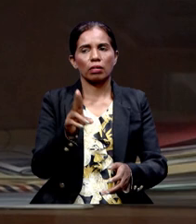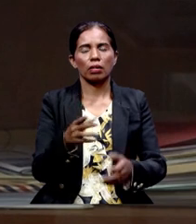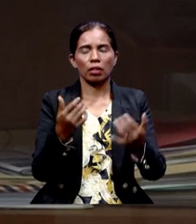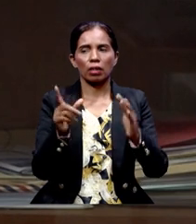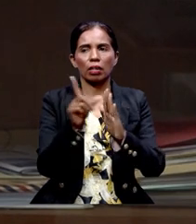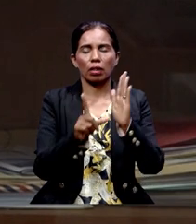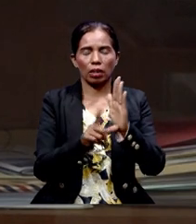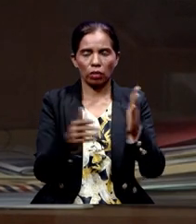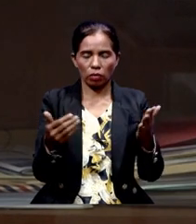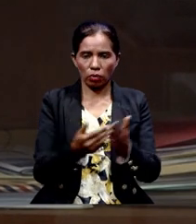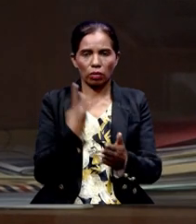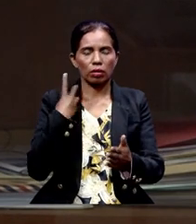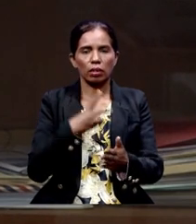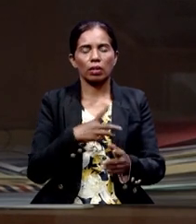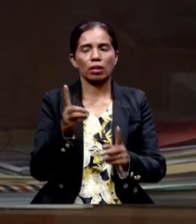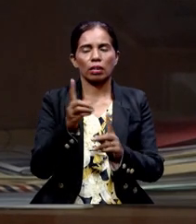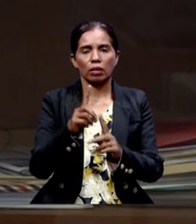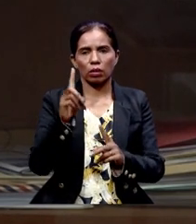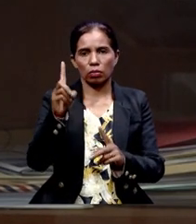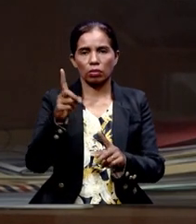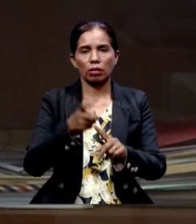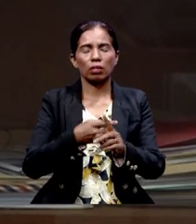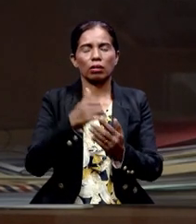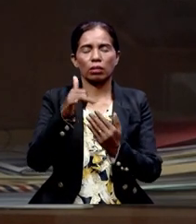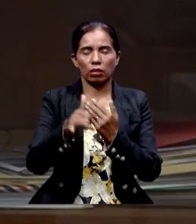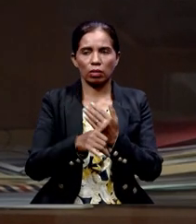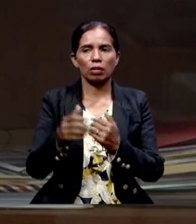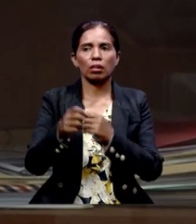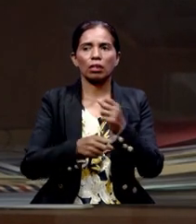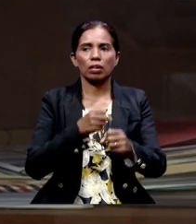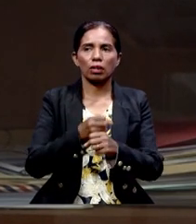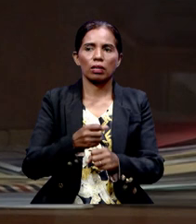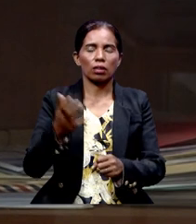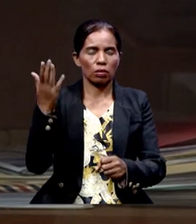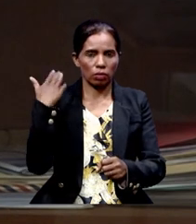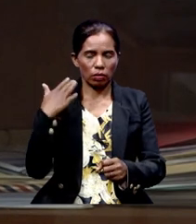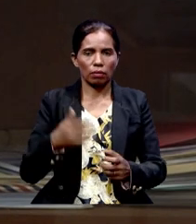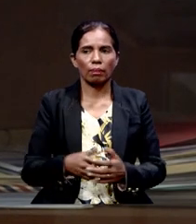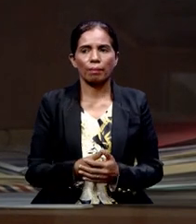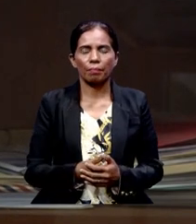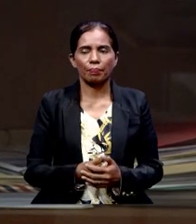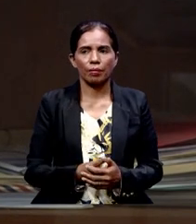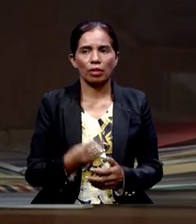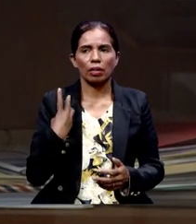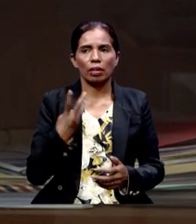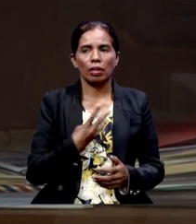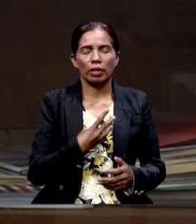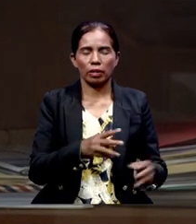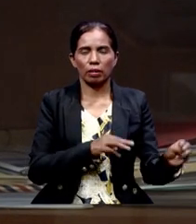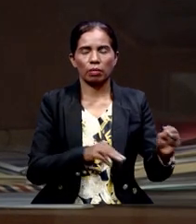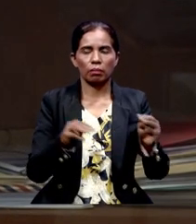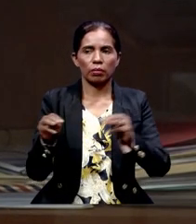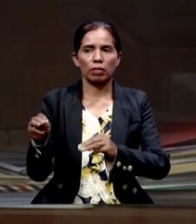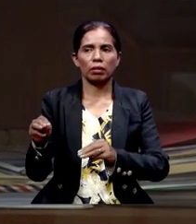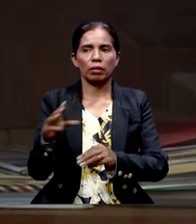lei fonde be kita aplika dia onde zuilu tina tina kotu ka fulang neng fulang hitona ne ita bunda husi digital